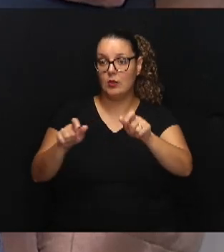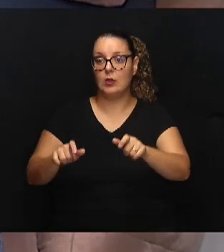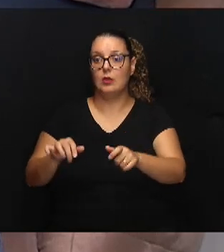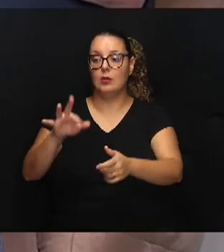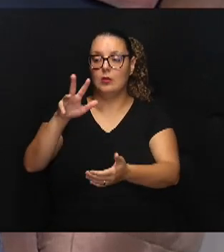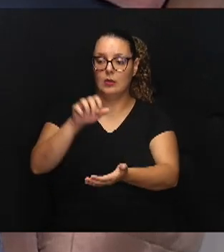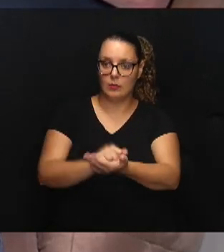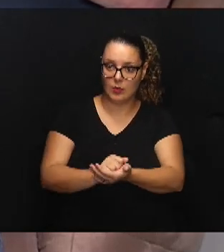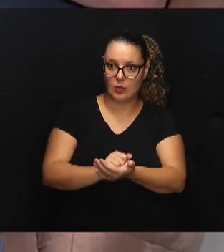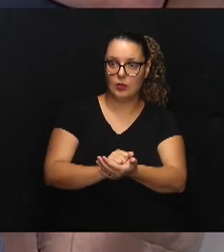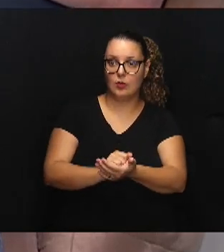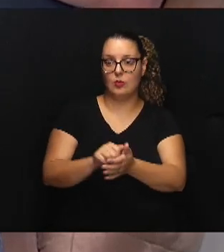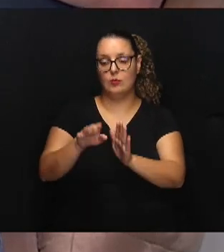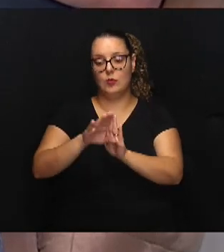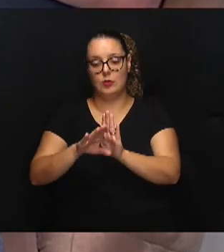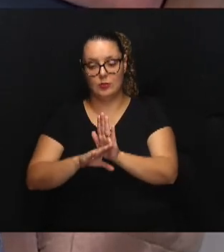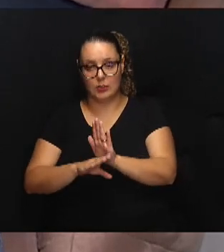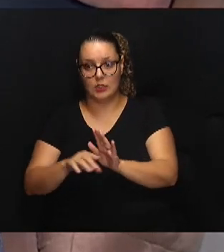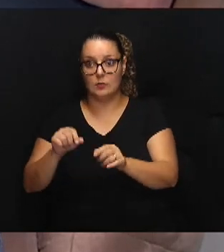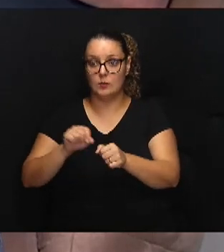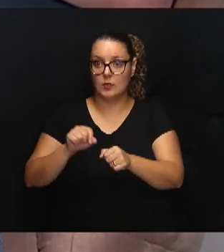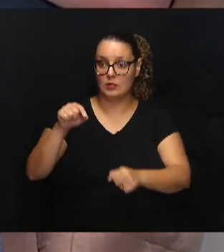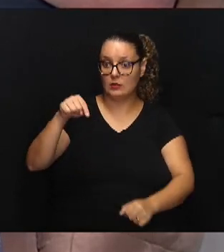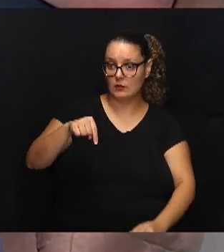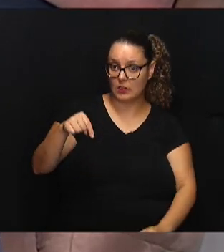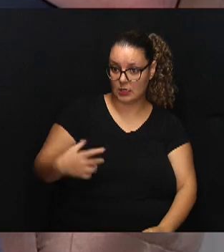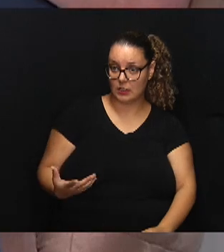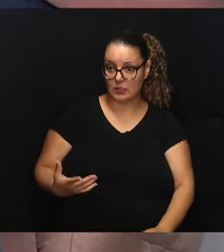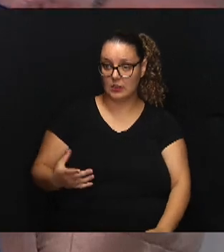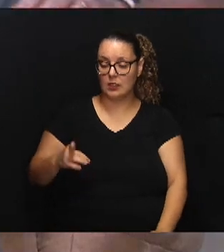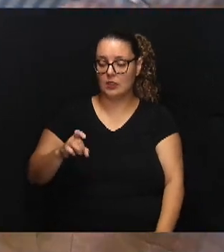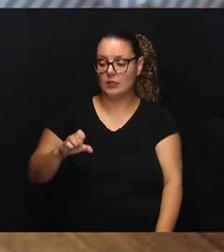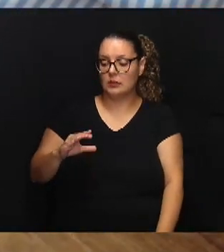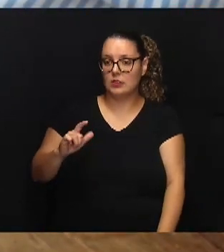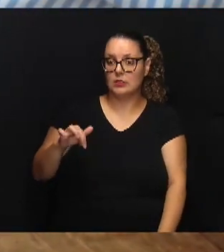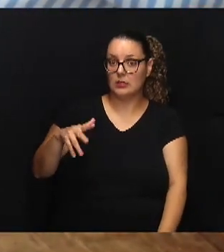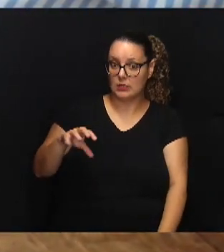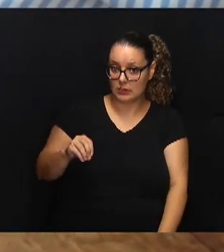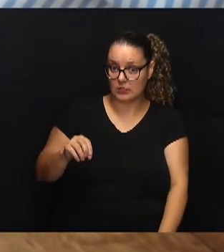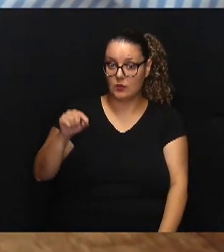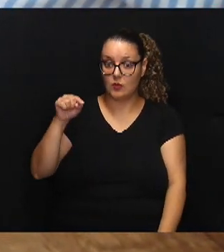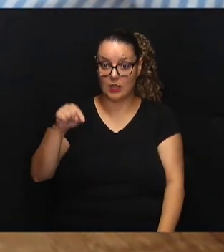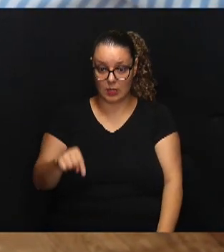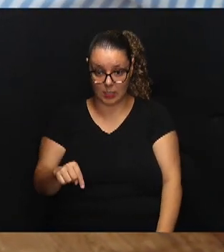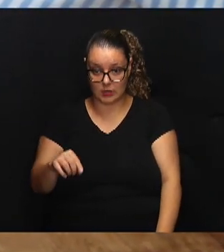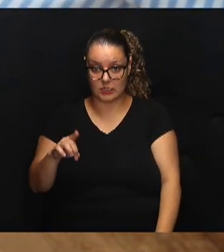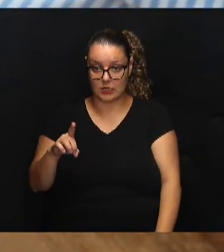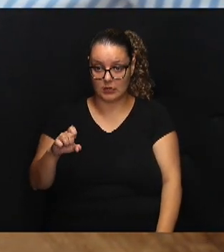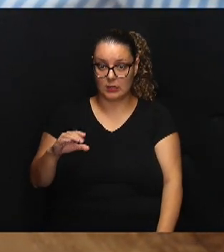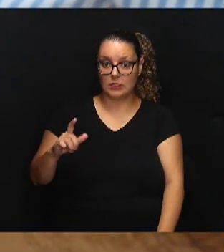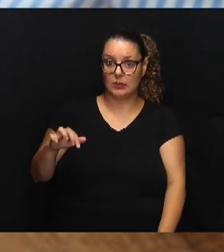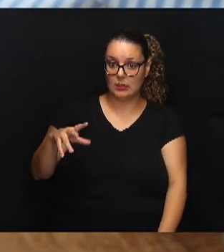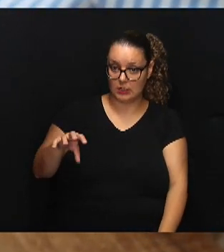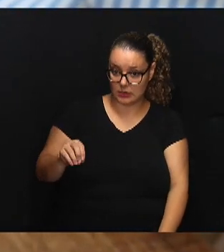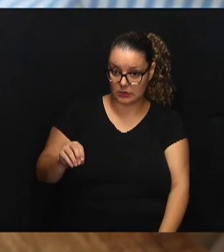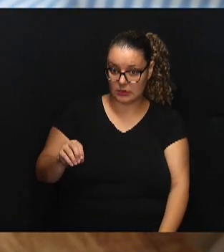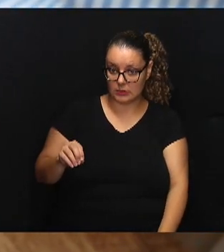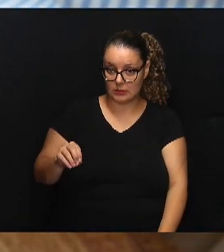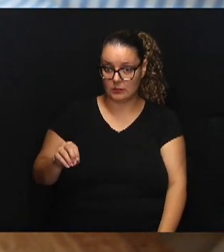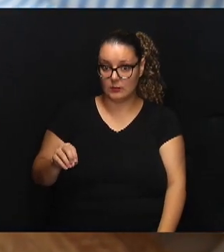o programa e fazem ali a sua declaração. Essa declaração,